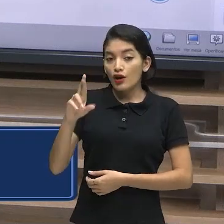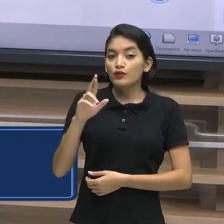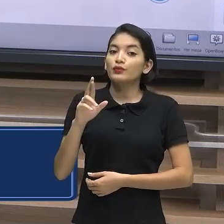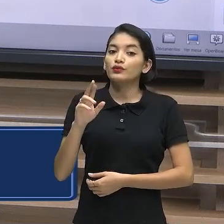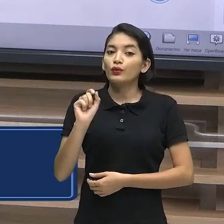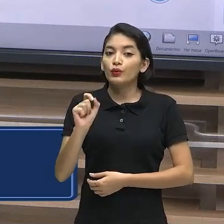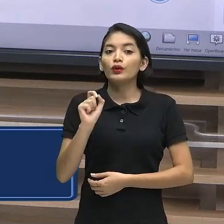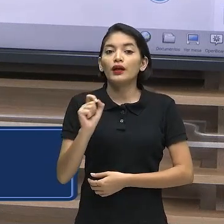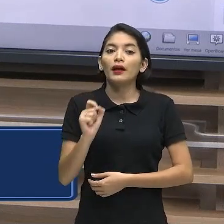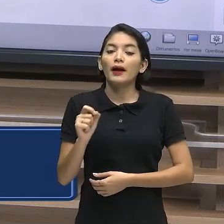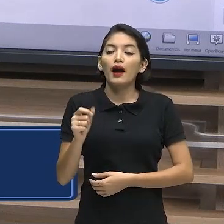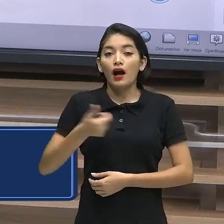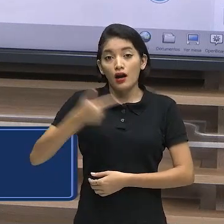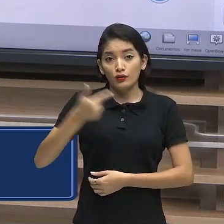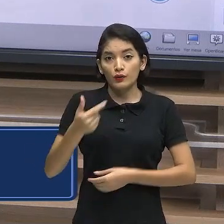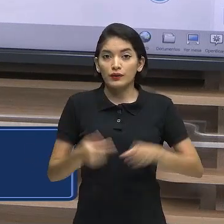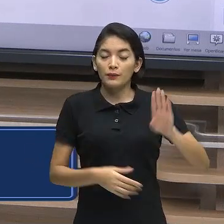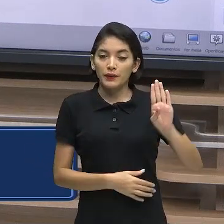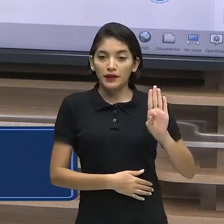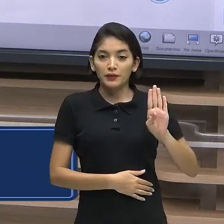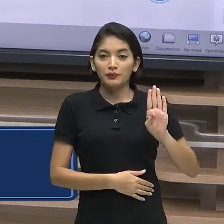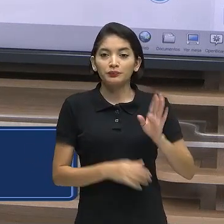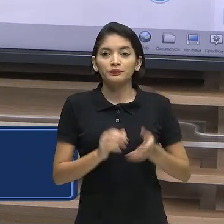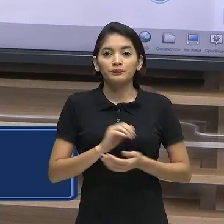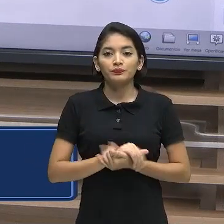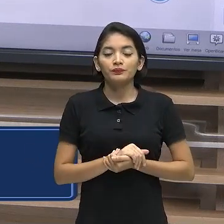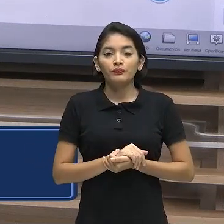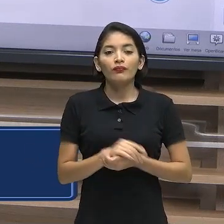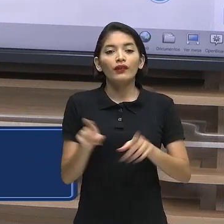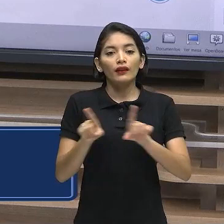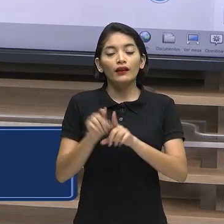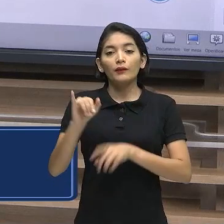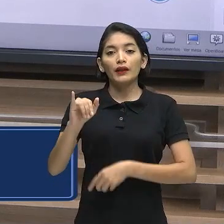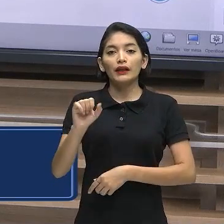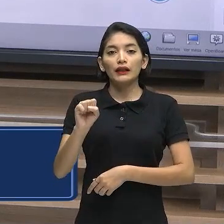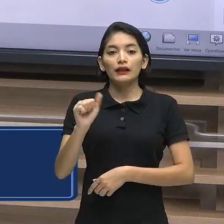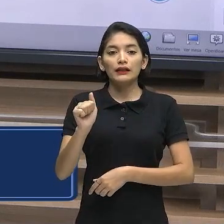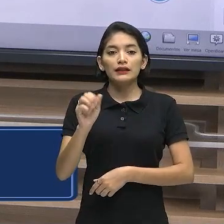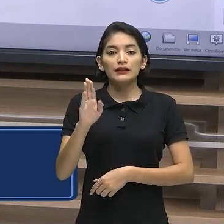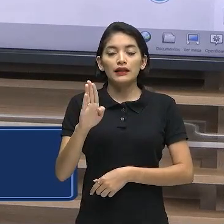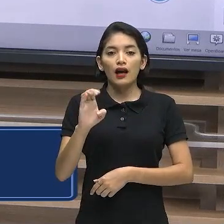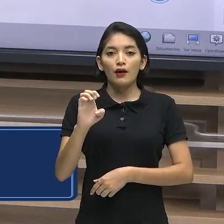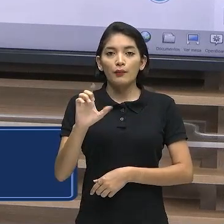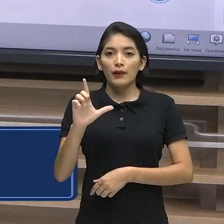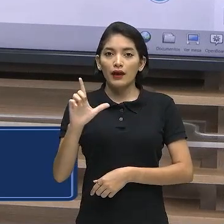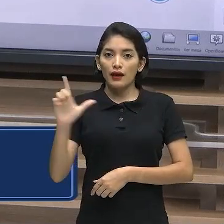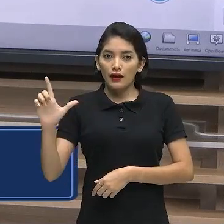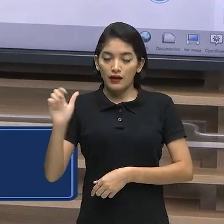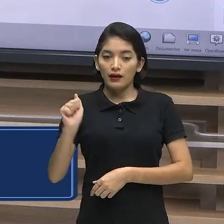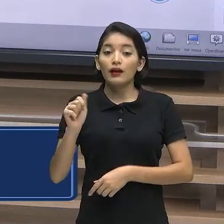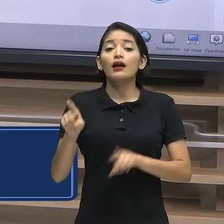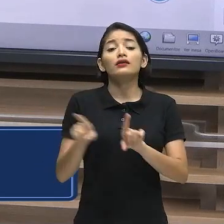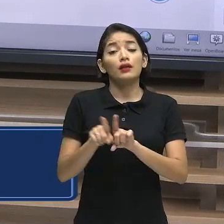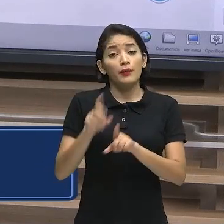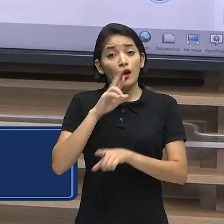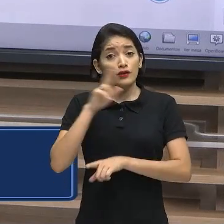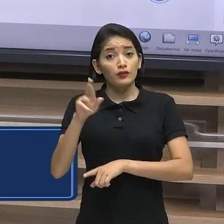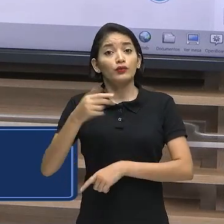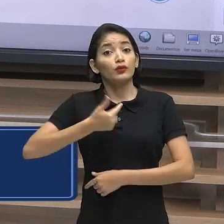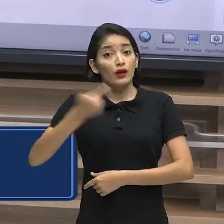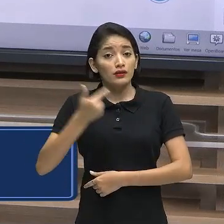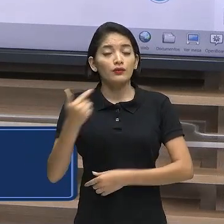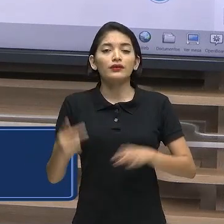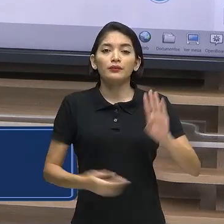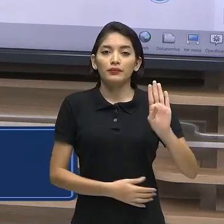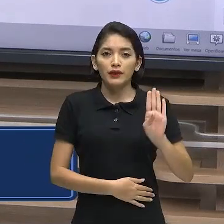2. Vamos observar o próximo. A Isabela, né? Isabela também acredita que seja a letra B, a questão